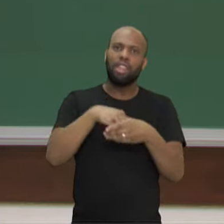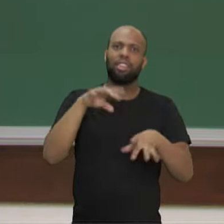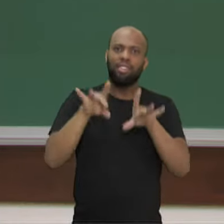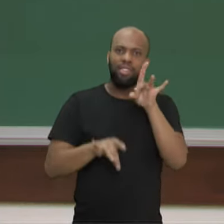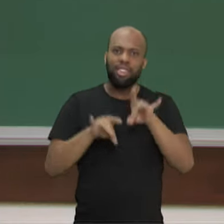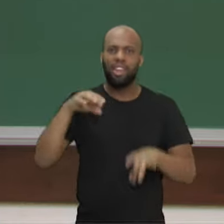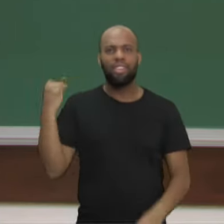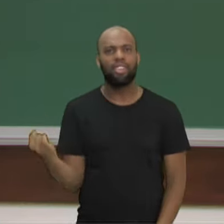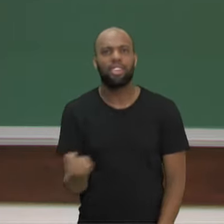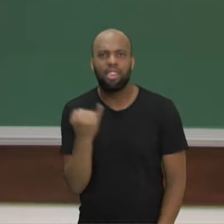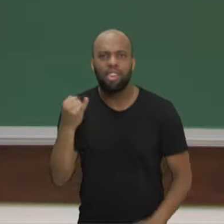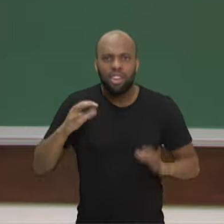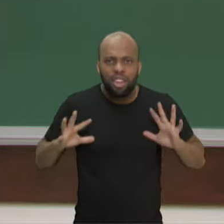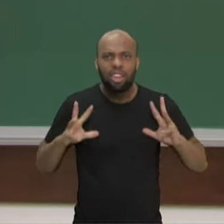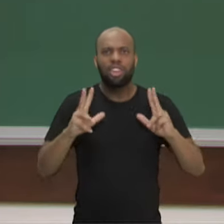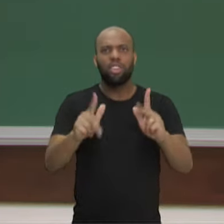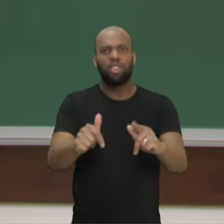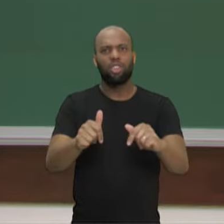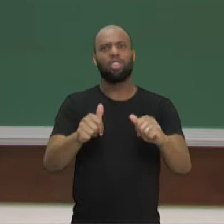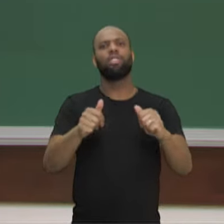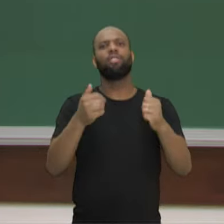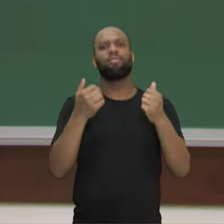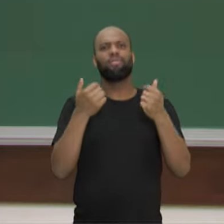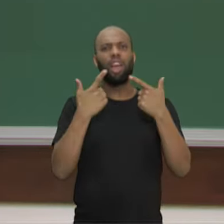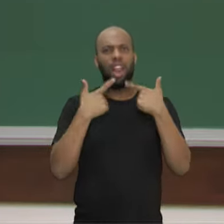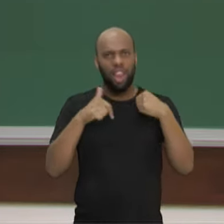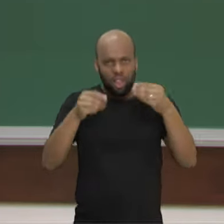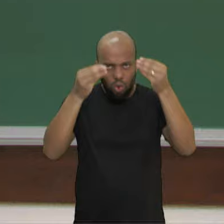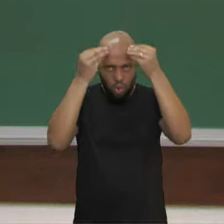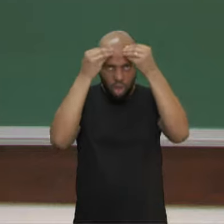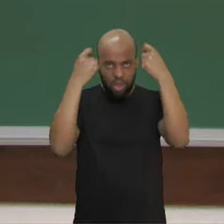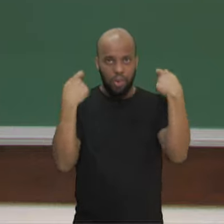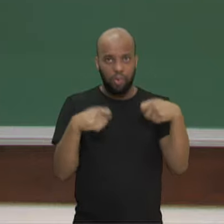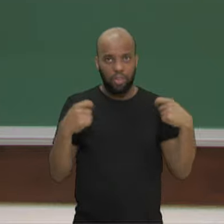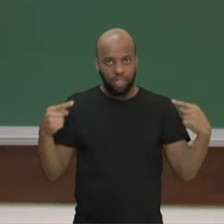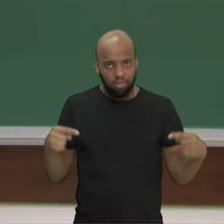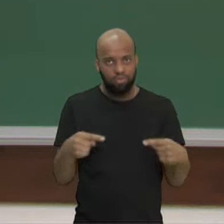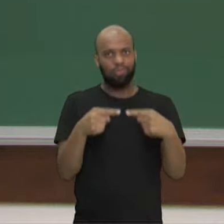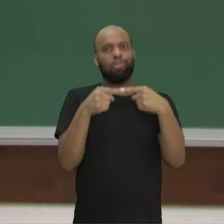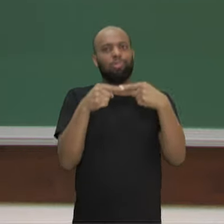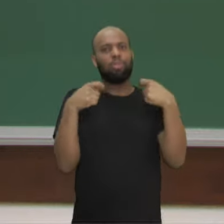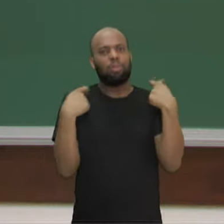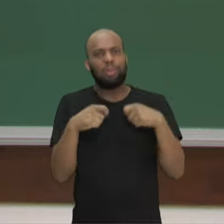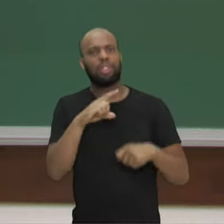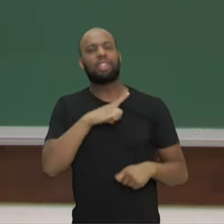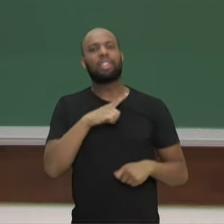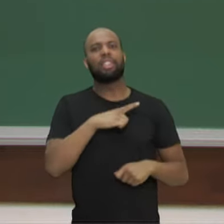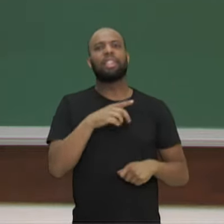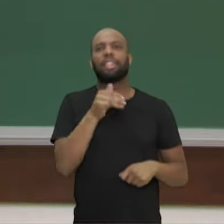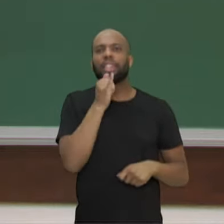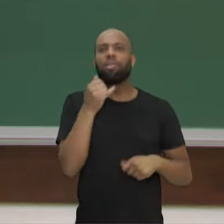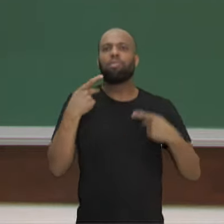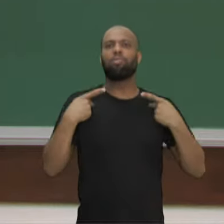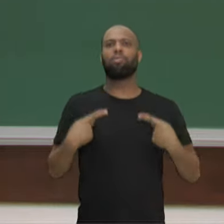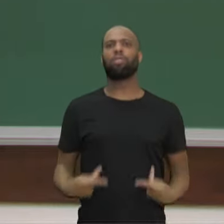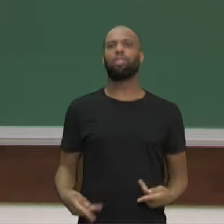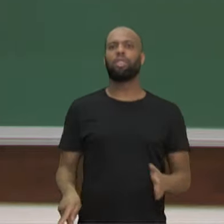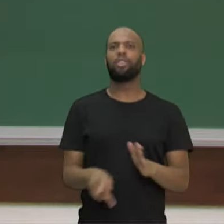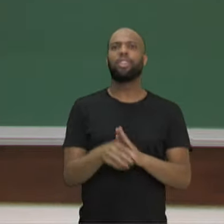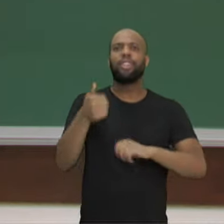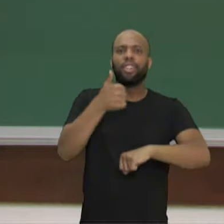as linguagens, e elas têm que conversar entre si, né? Tem que ter a costura do diretor para que tenha